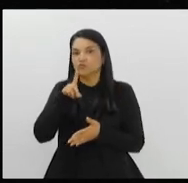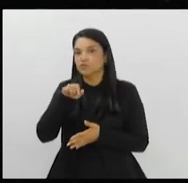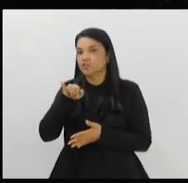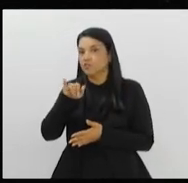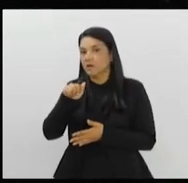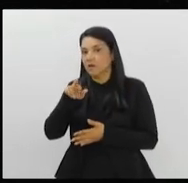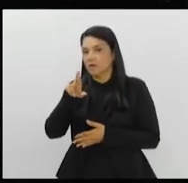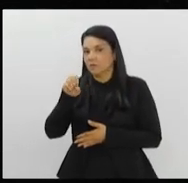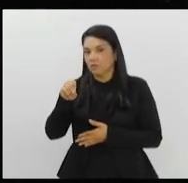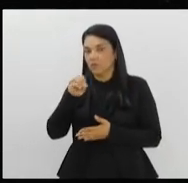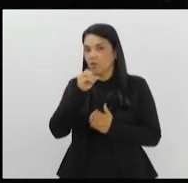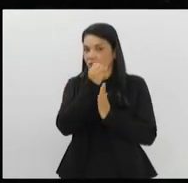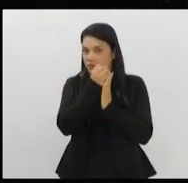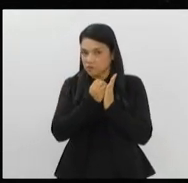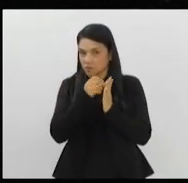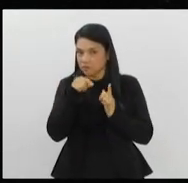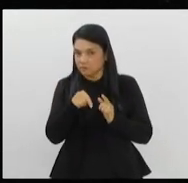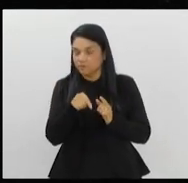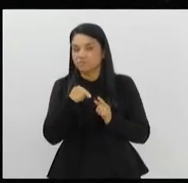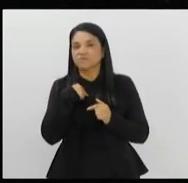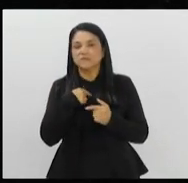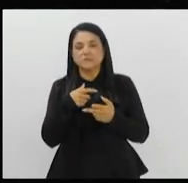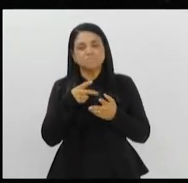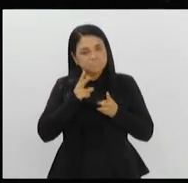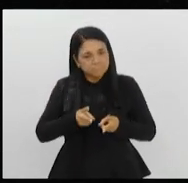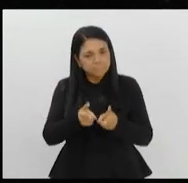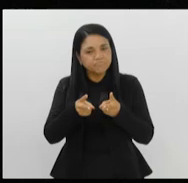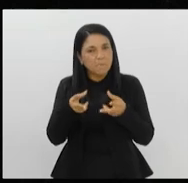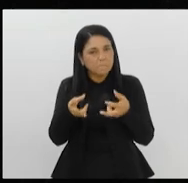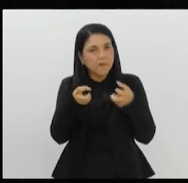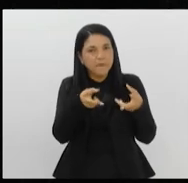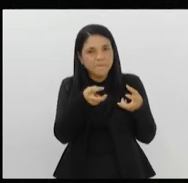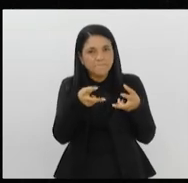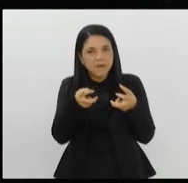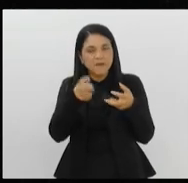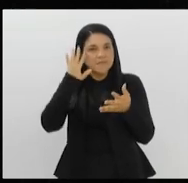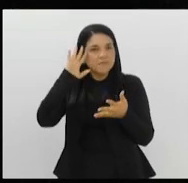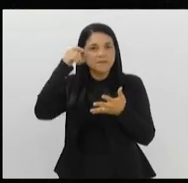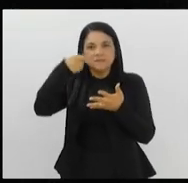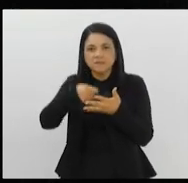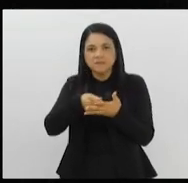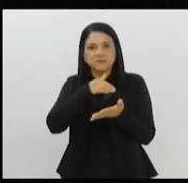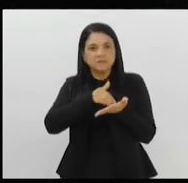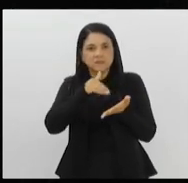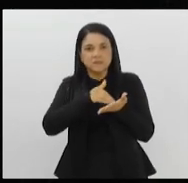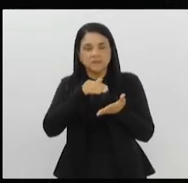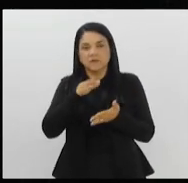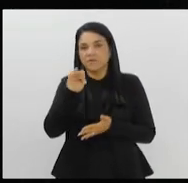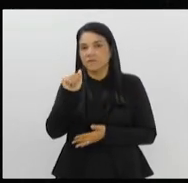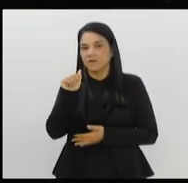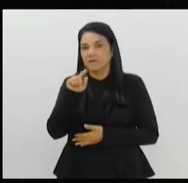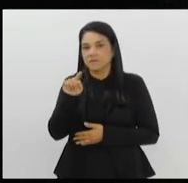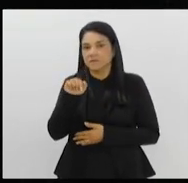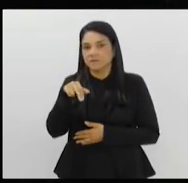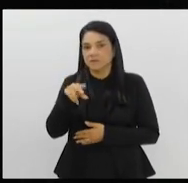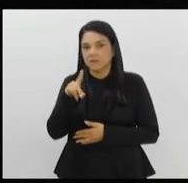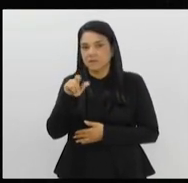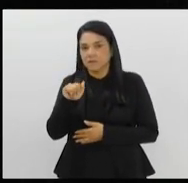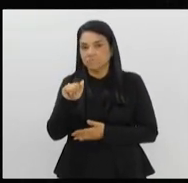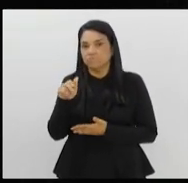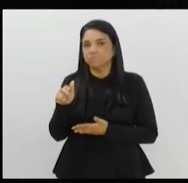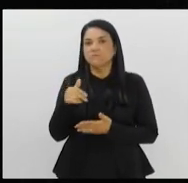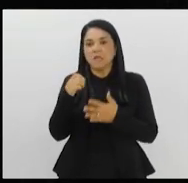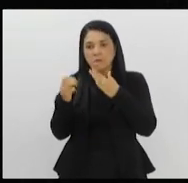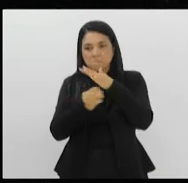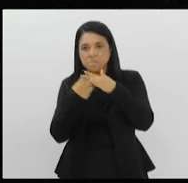diário, o senhor tem visto constantemente decisão da Secretaria de Fazenda acolhendo mais e mais empresa